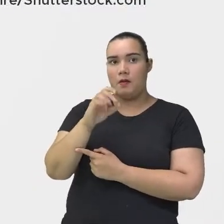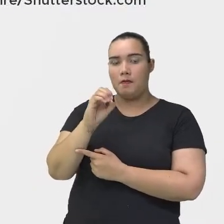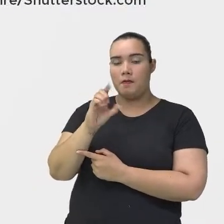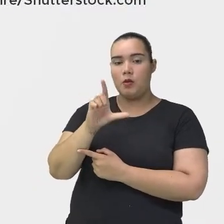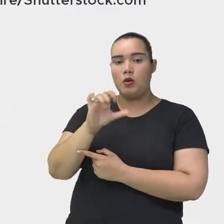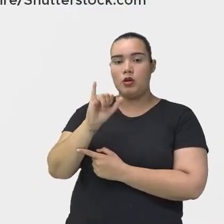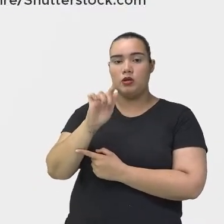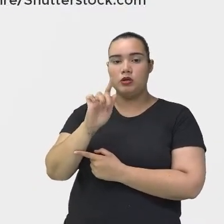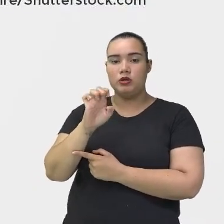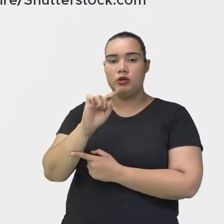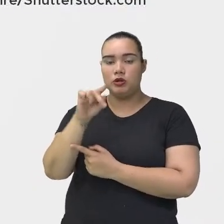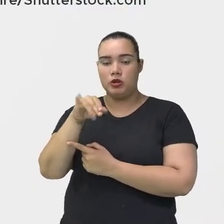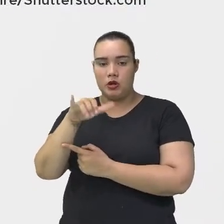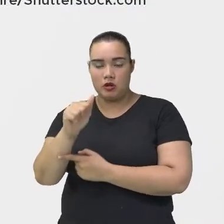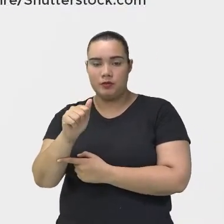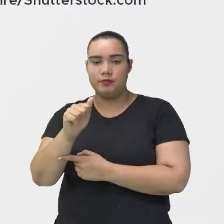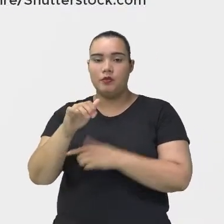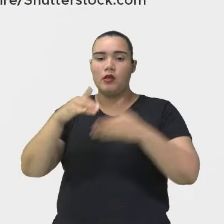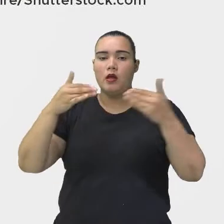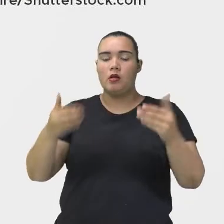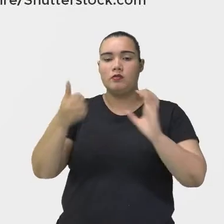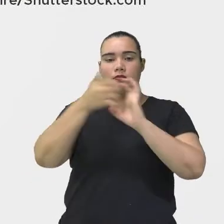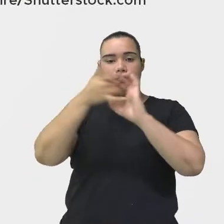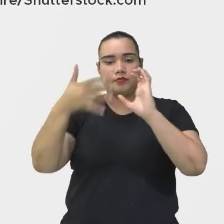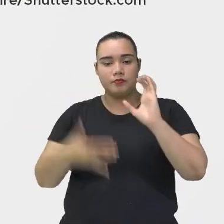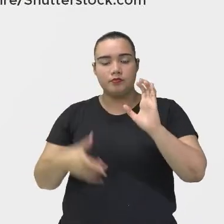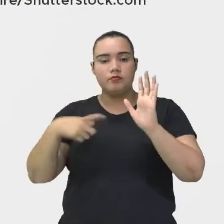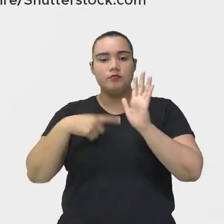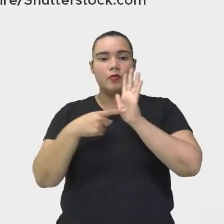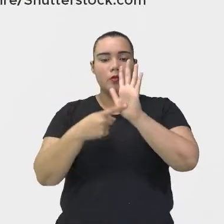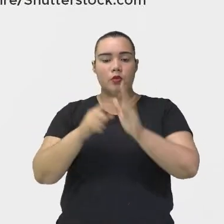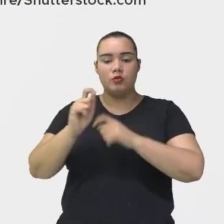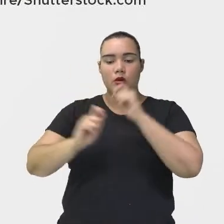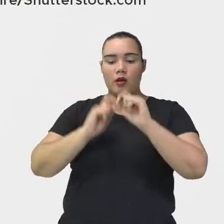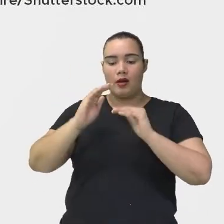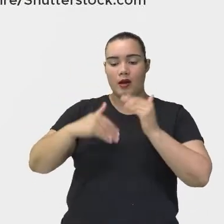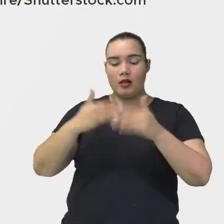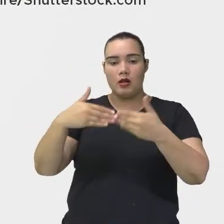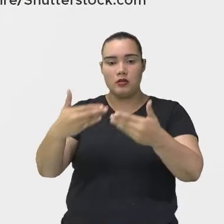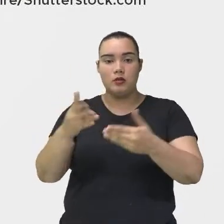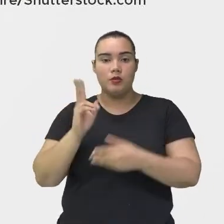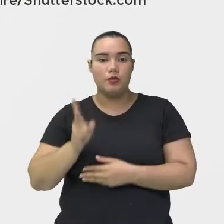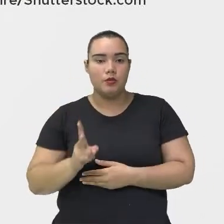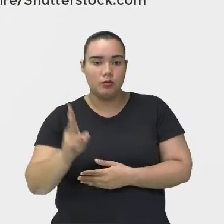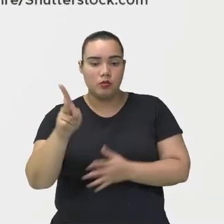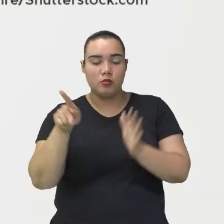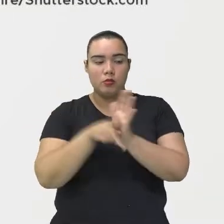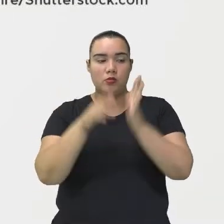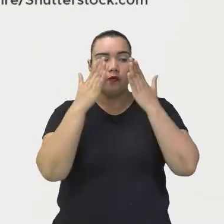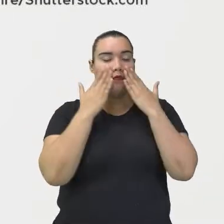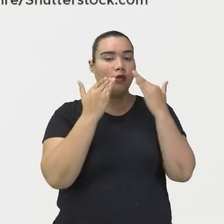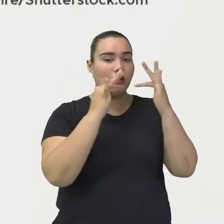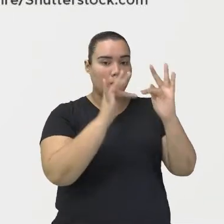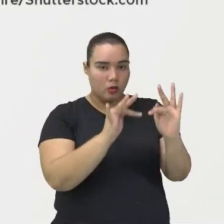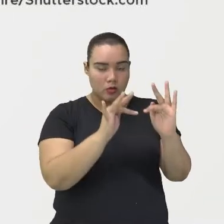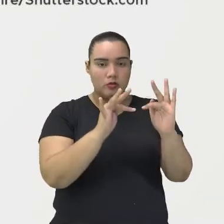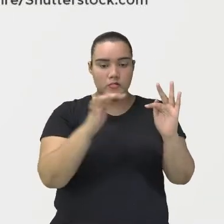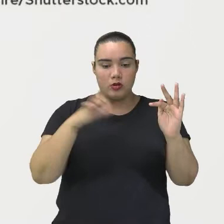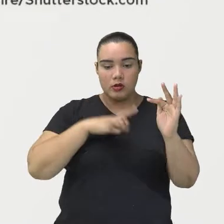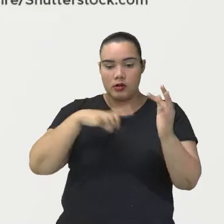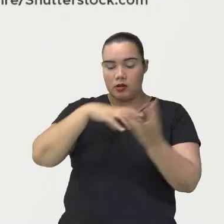As características apresentam gradação contínua do fenótipo entre